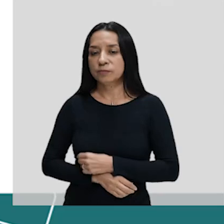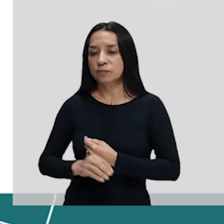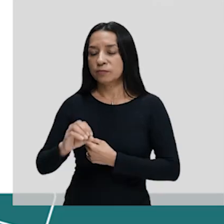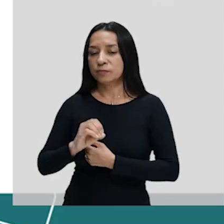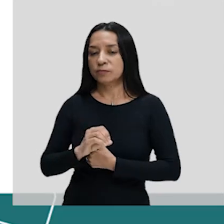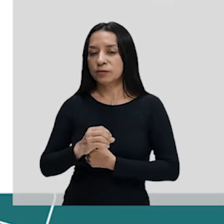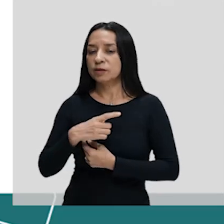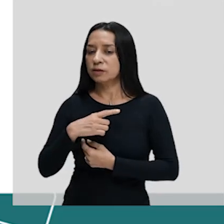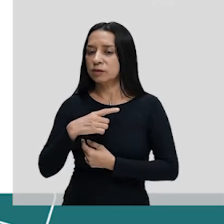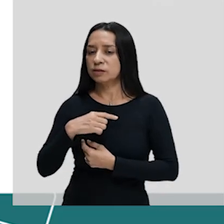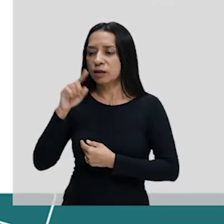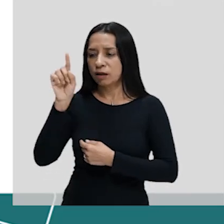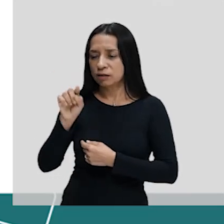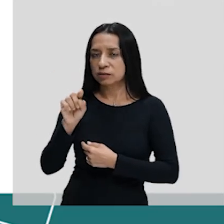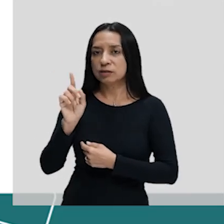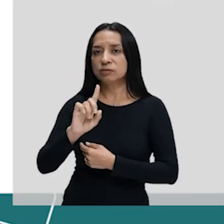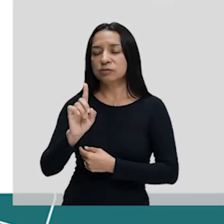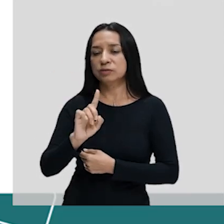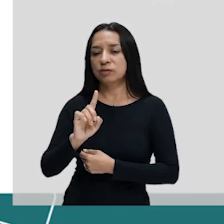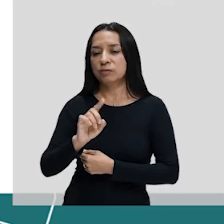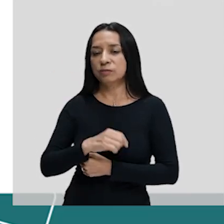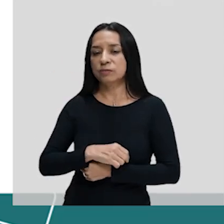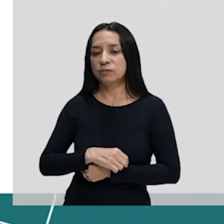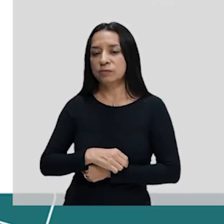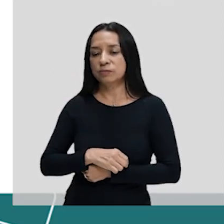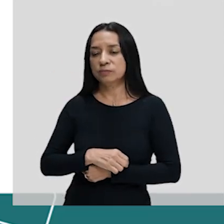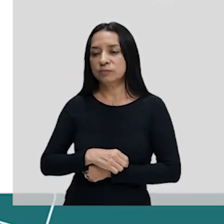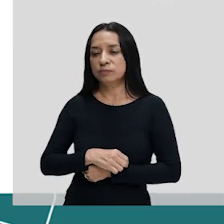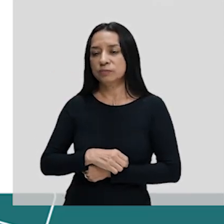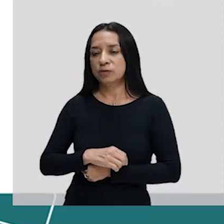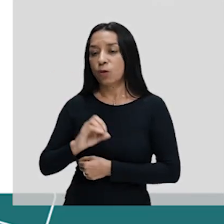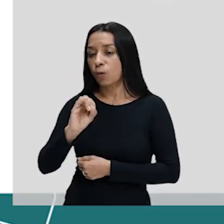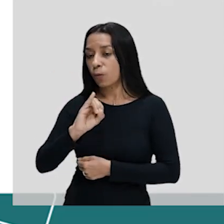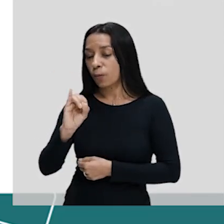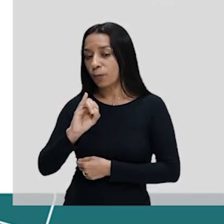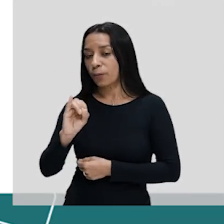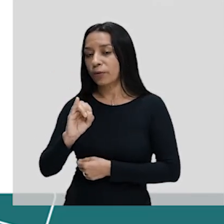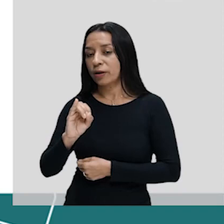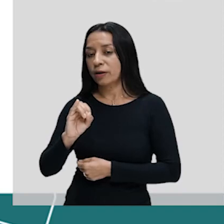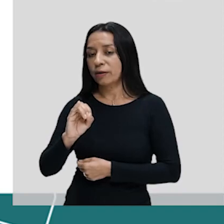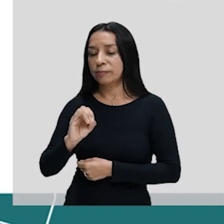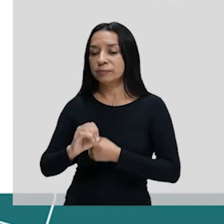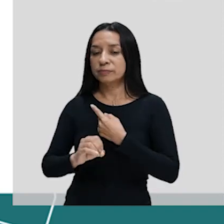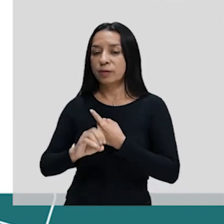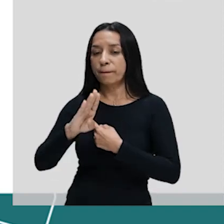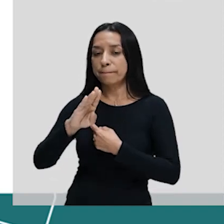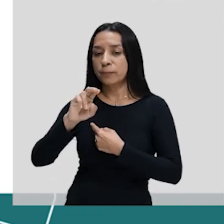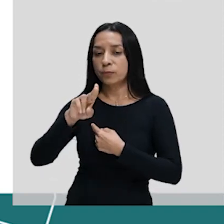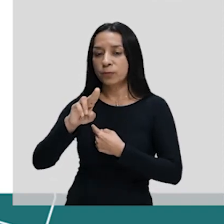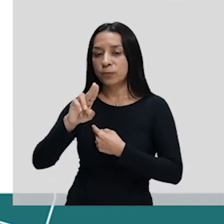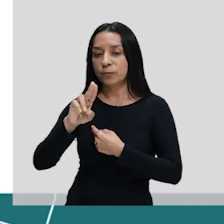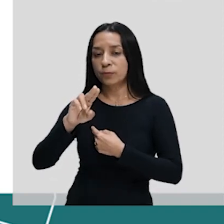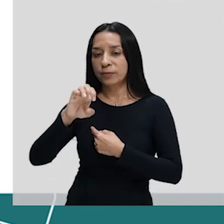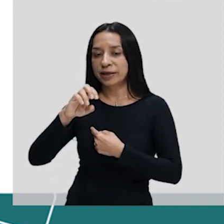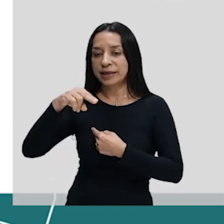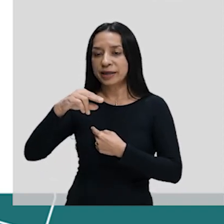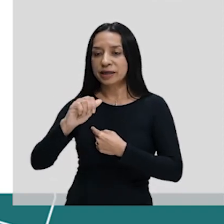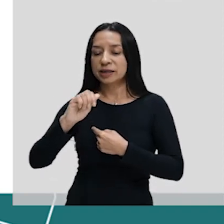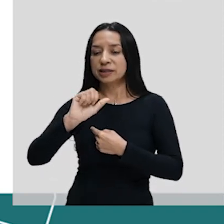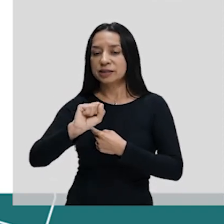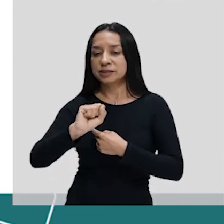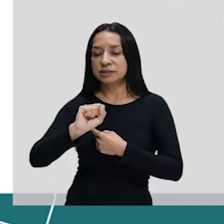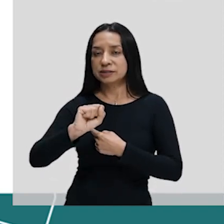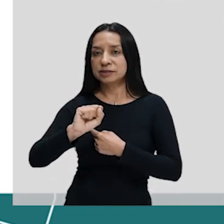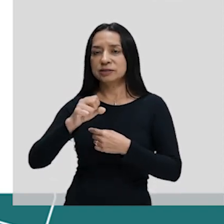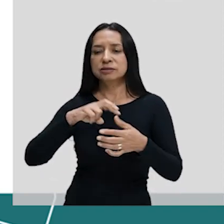Tem acento? Não, é rolar, tá? Então, rola. Buenas. Buenas, às vezes a gente a